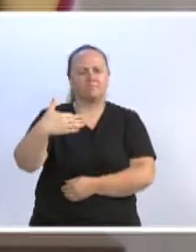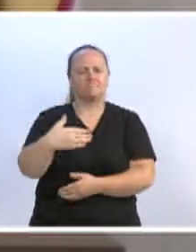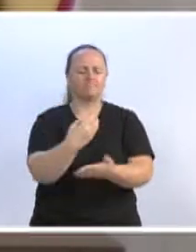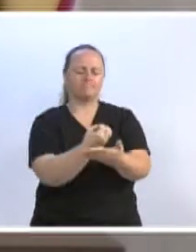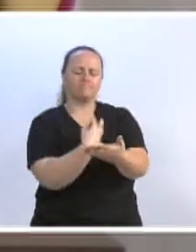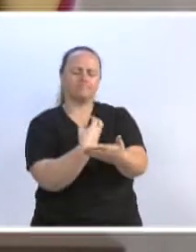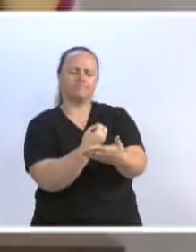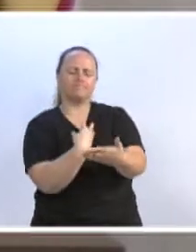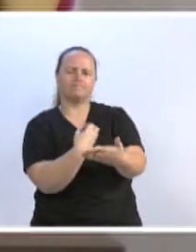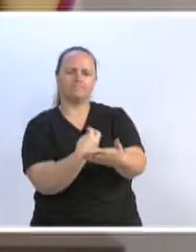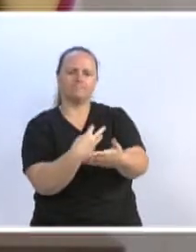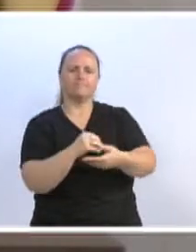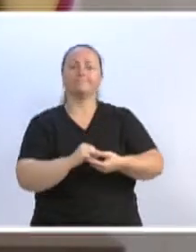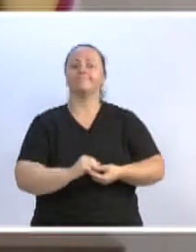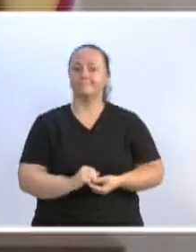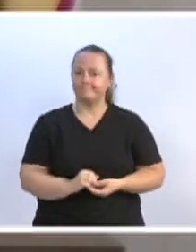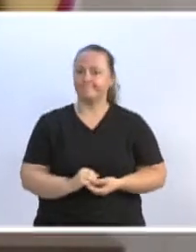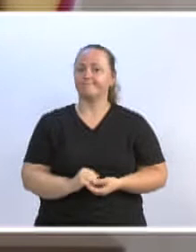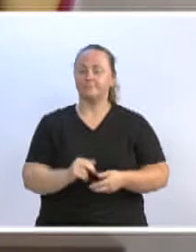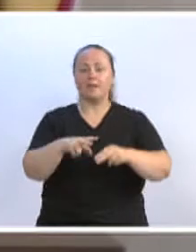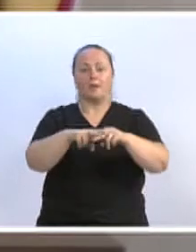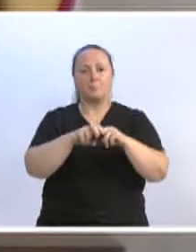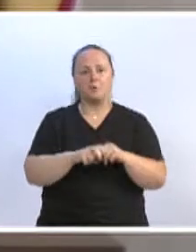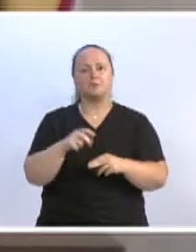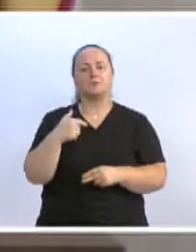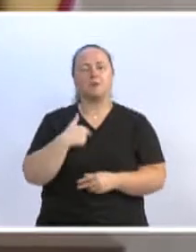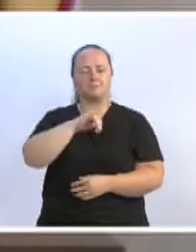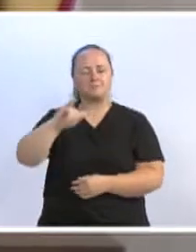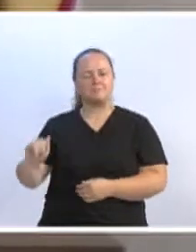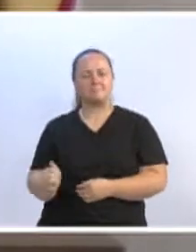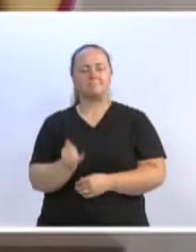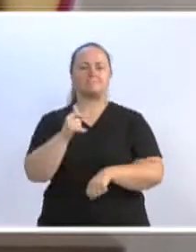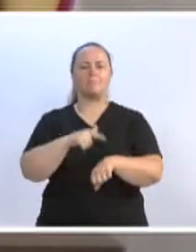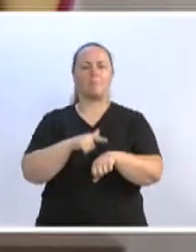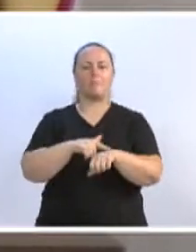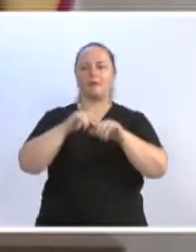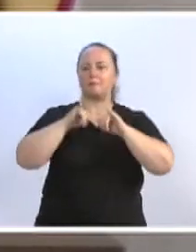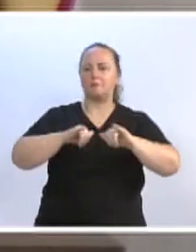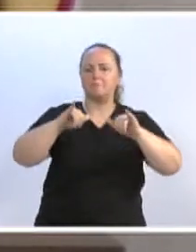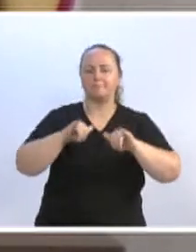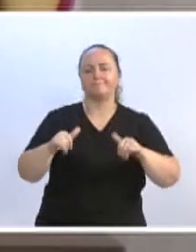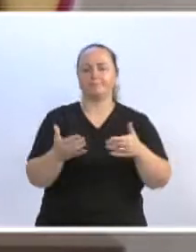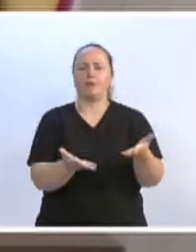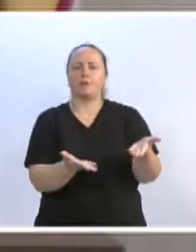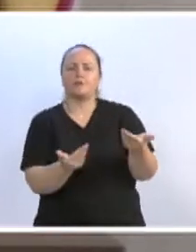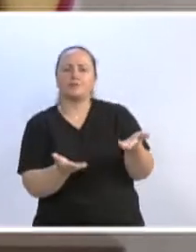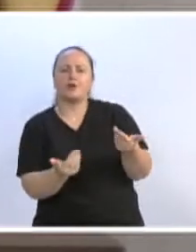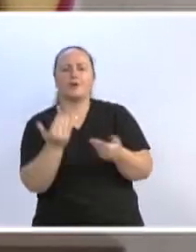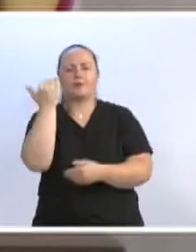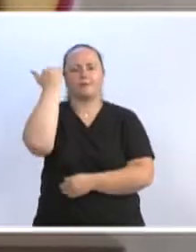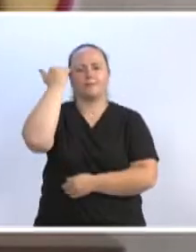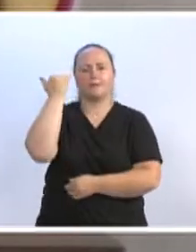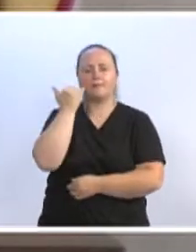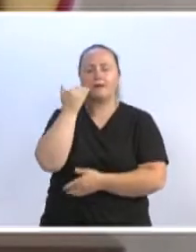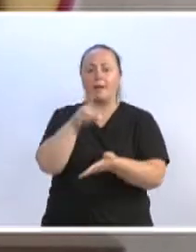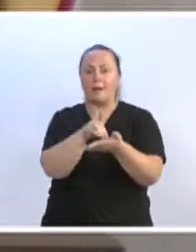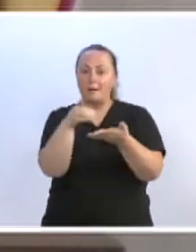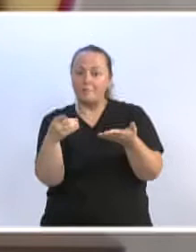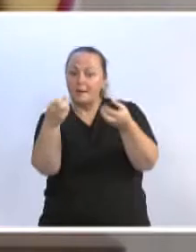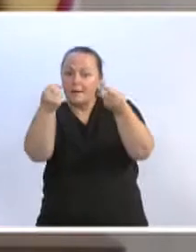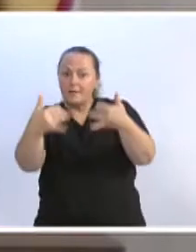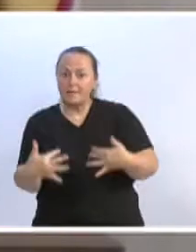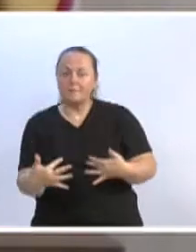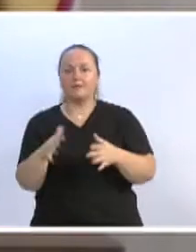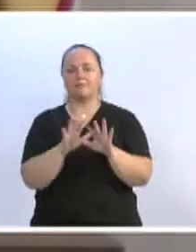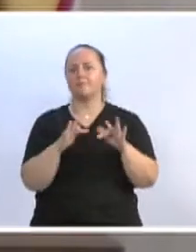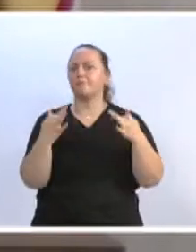também, sempre que posso falar da Bíblia para alguém, quer seja numa palestra para jovens, para adolescentes, enfim, ou para minha